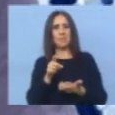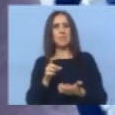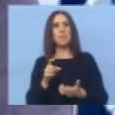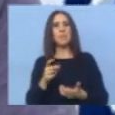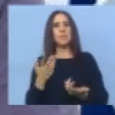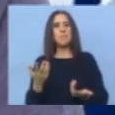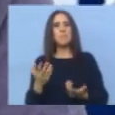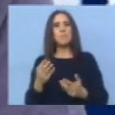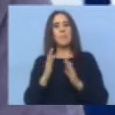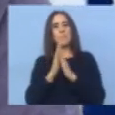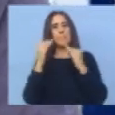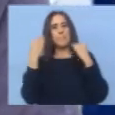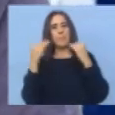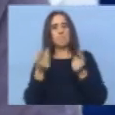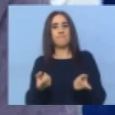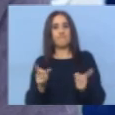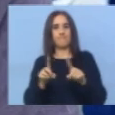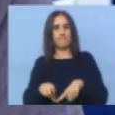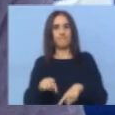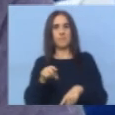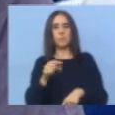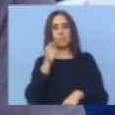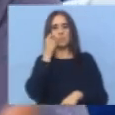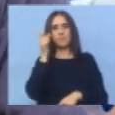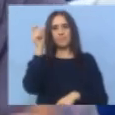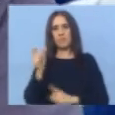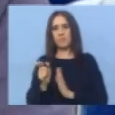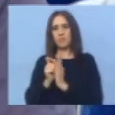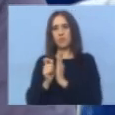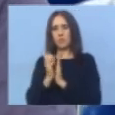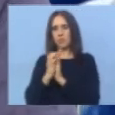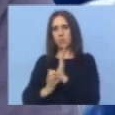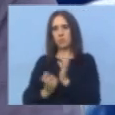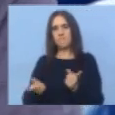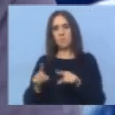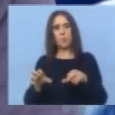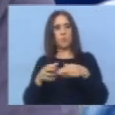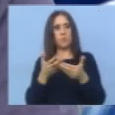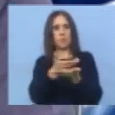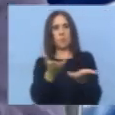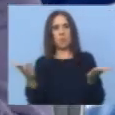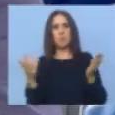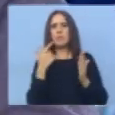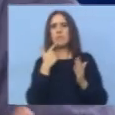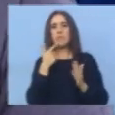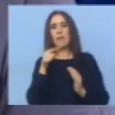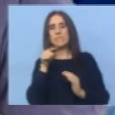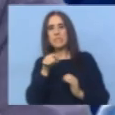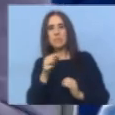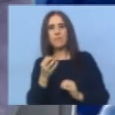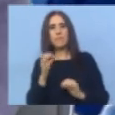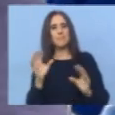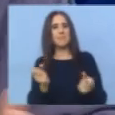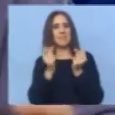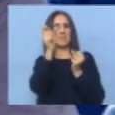uma catequese aqui, onde o evangelista, uma vez mais, dirigido à sua comunidade, o que quer dizer: este é que é o